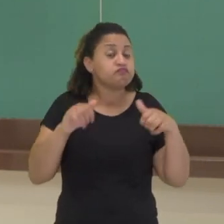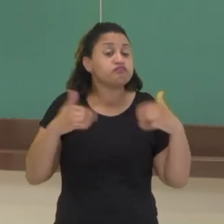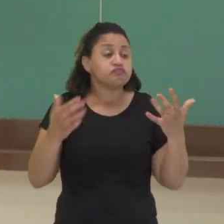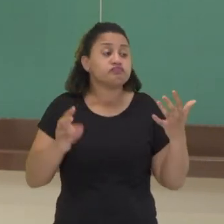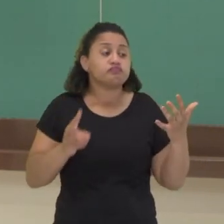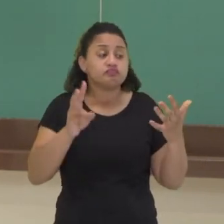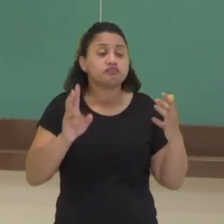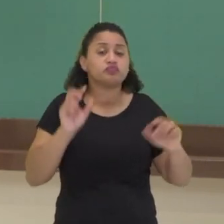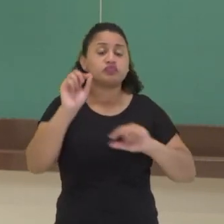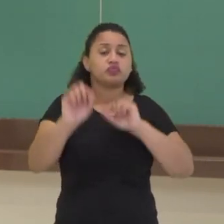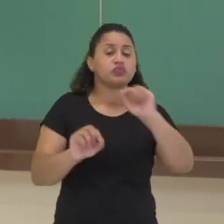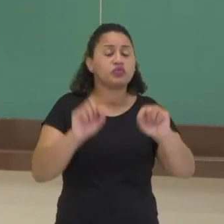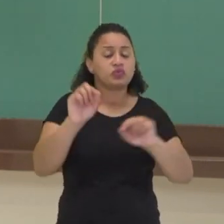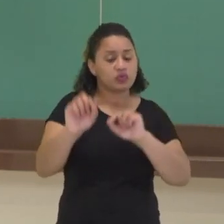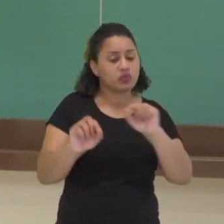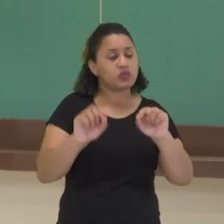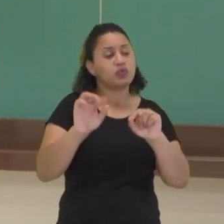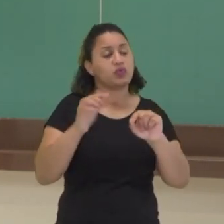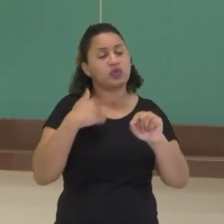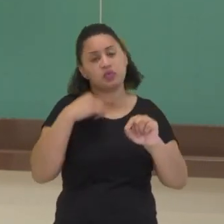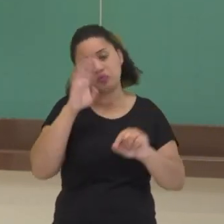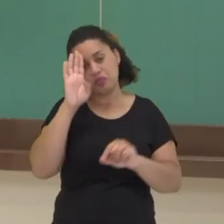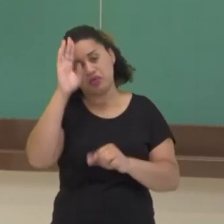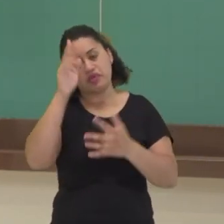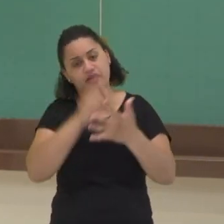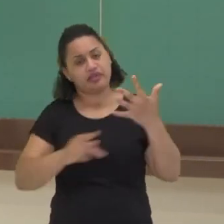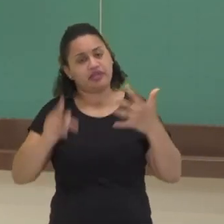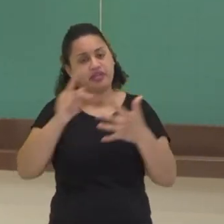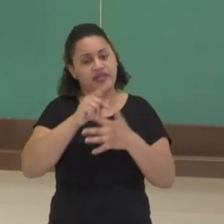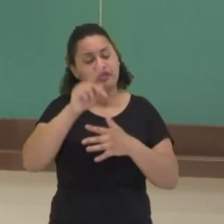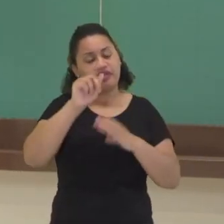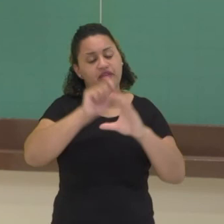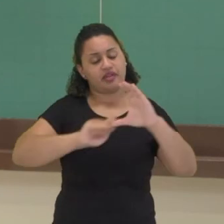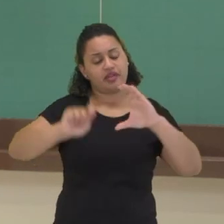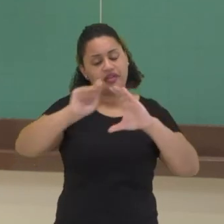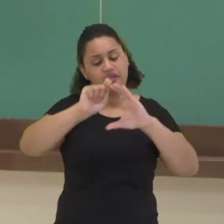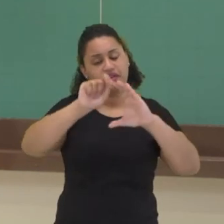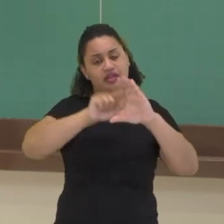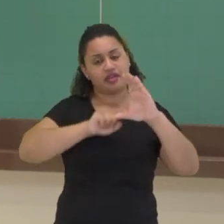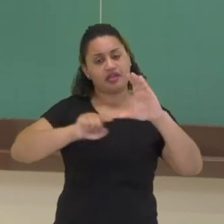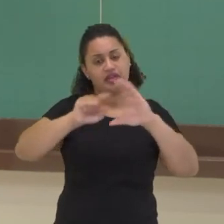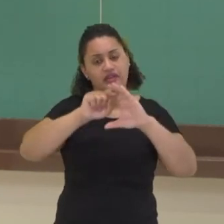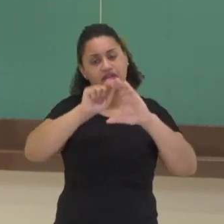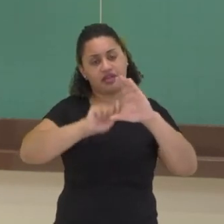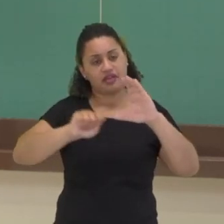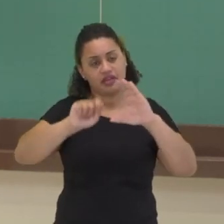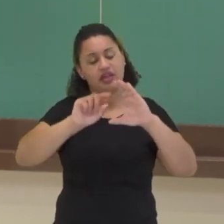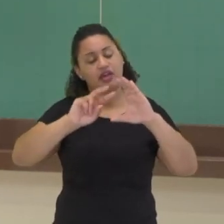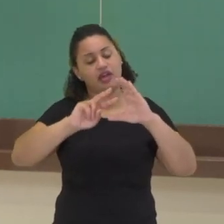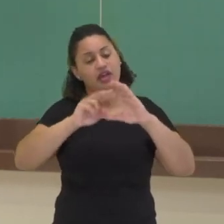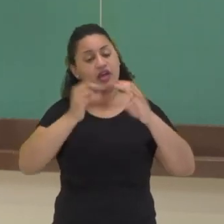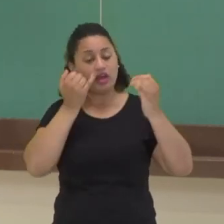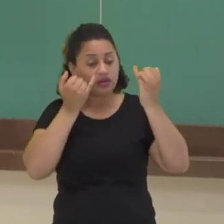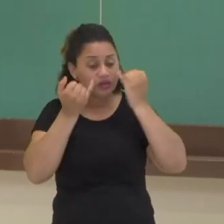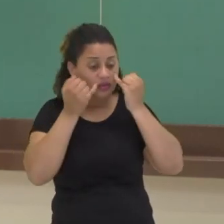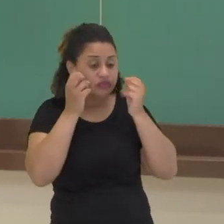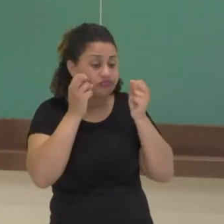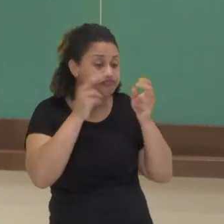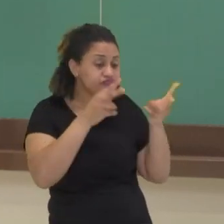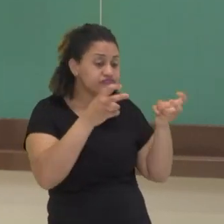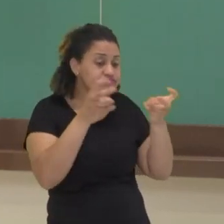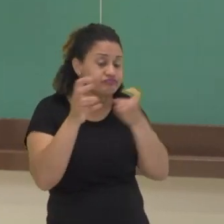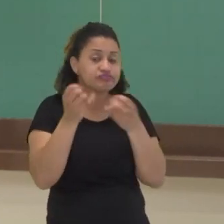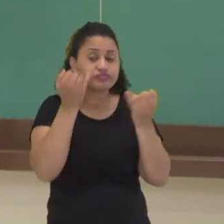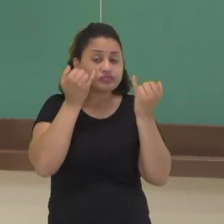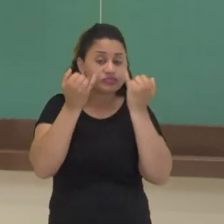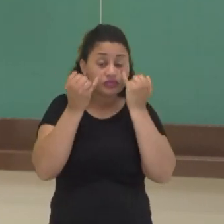sempre coloque com prioridade a área do círculo, retira as informações,